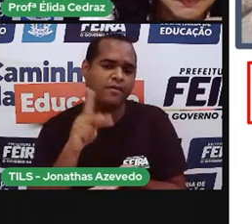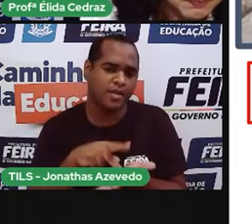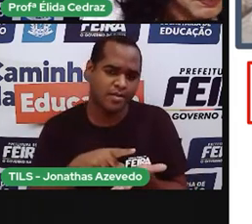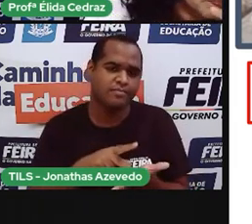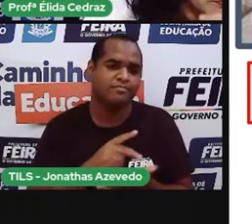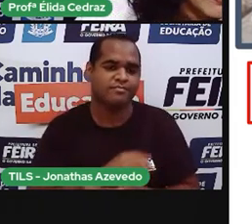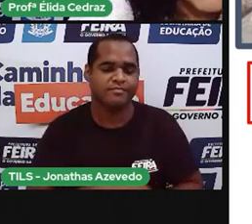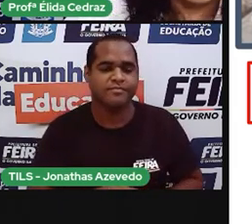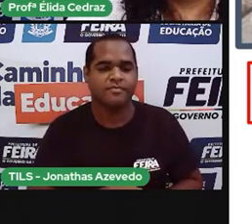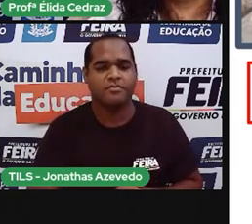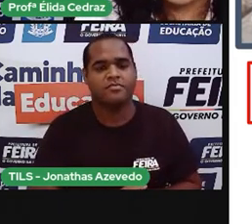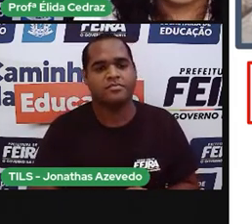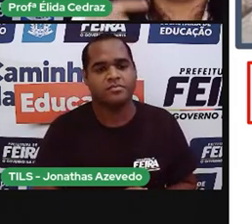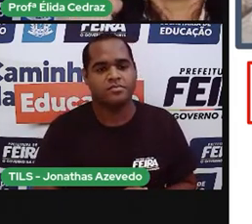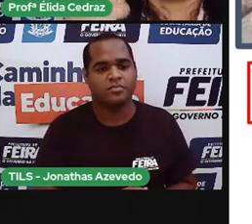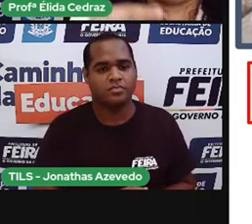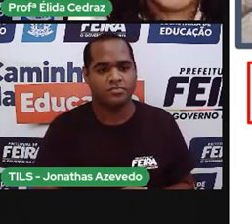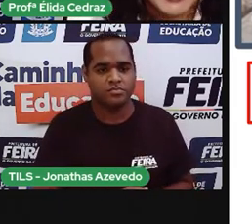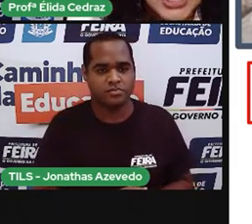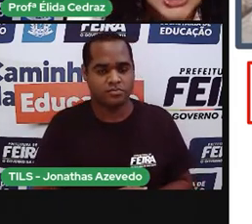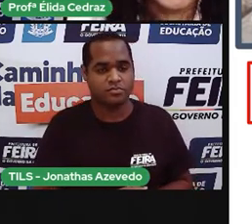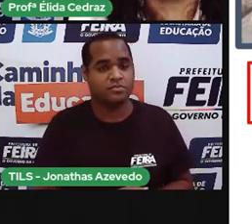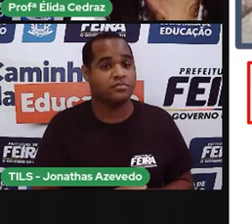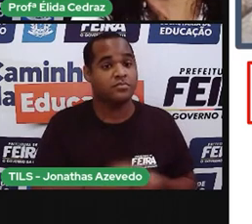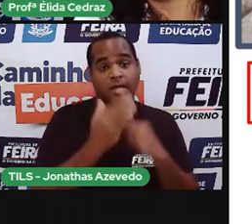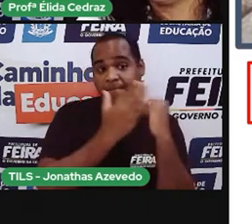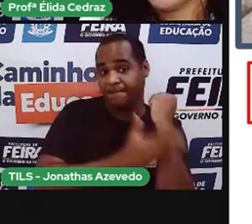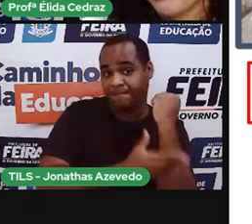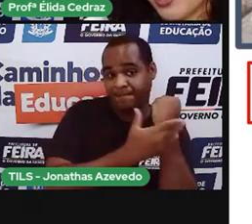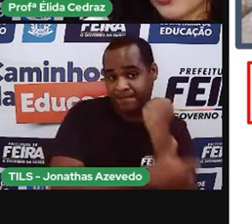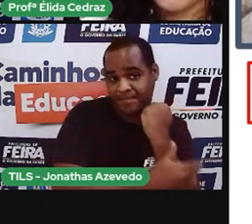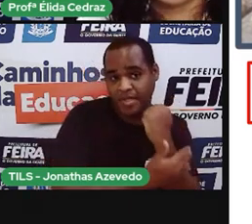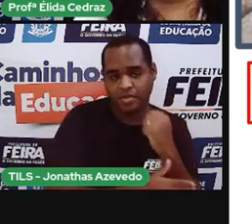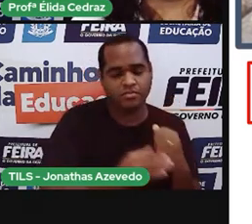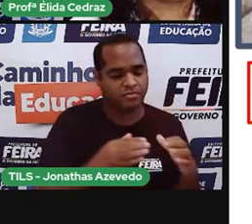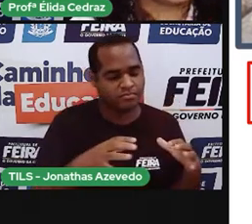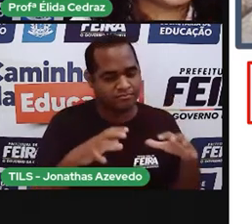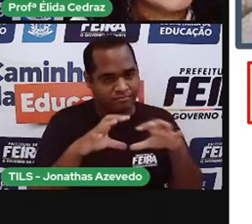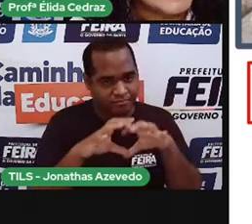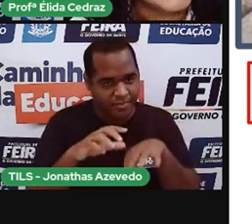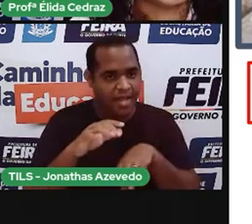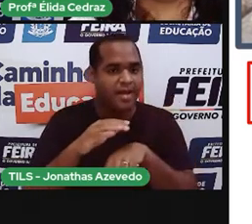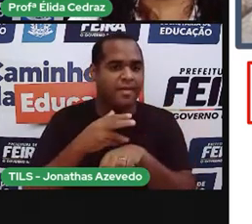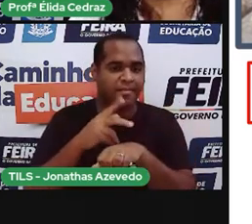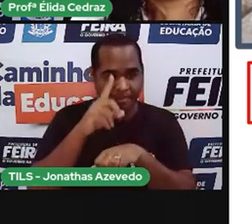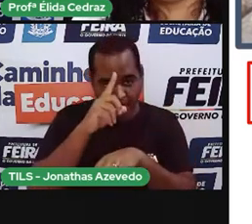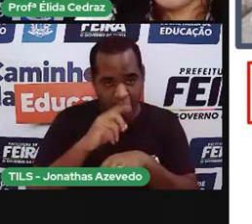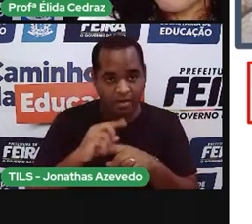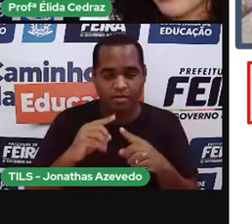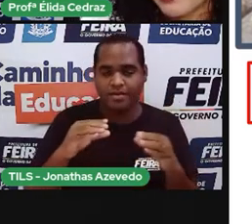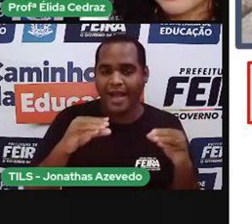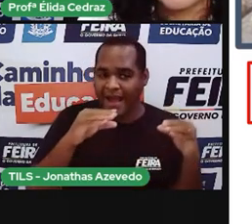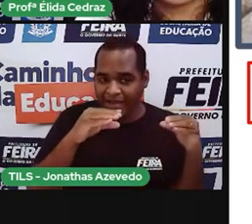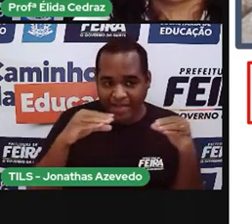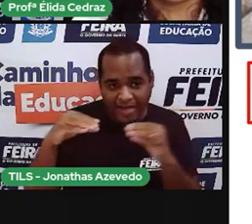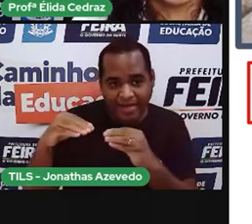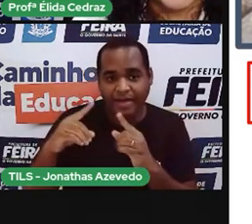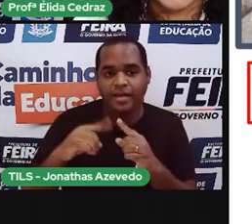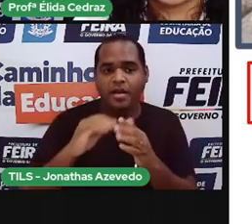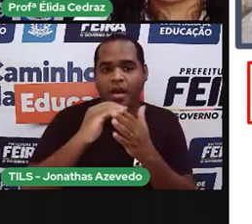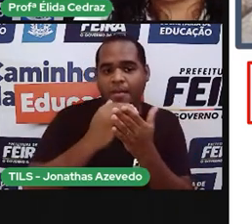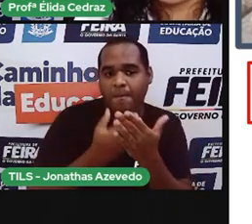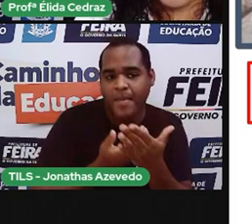mesmo? Já abacaxi, os melões, melancias,